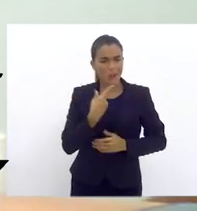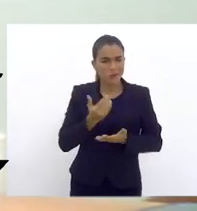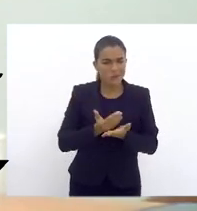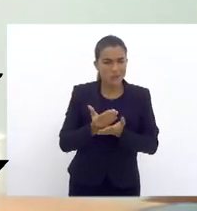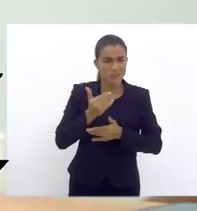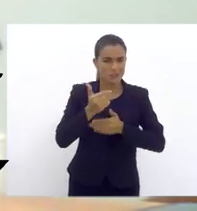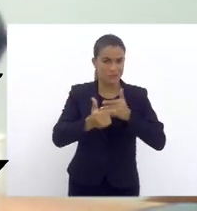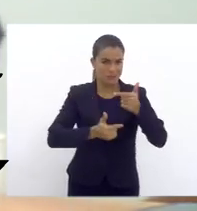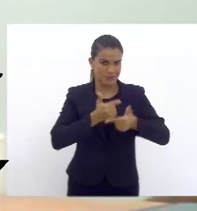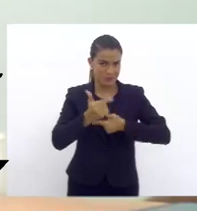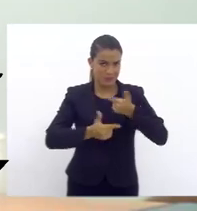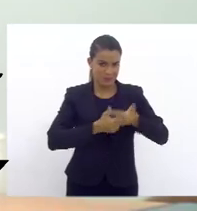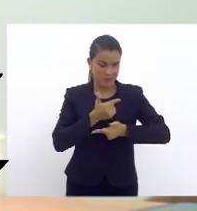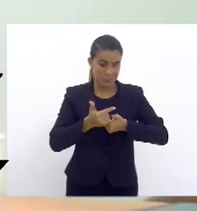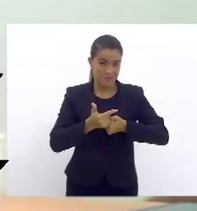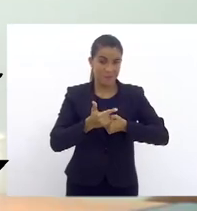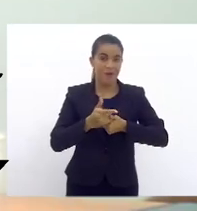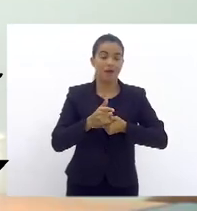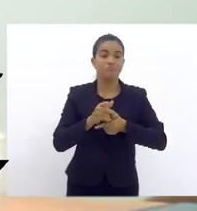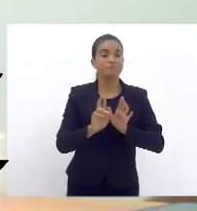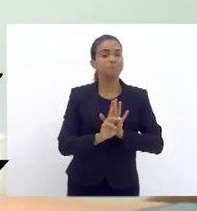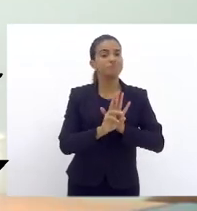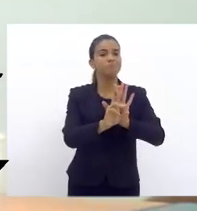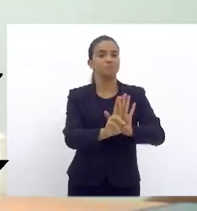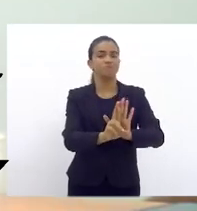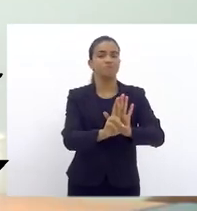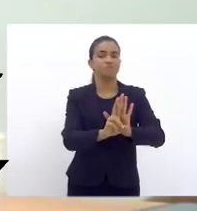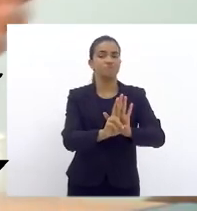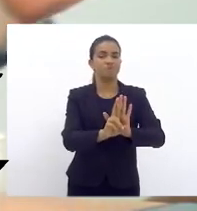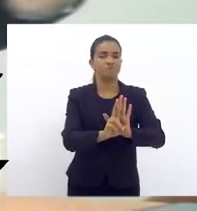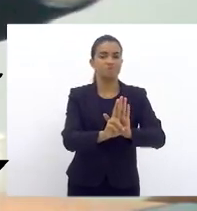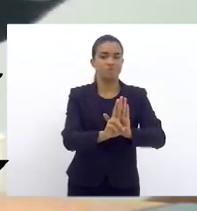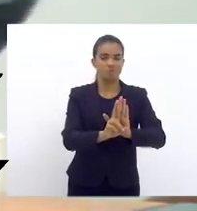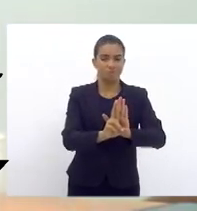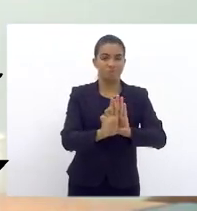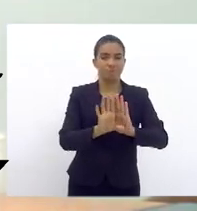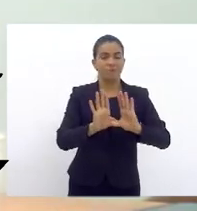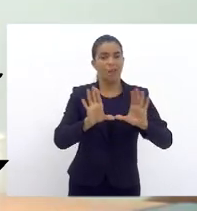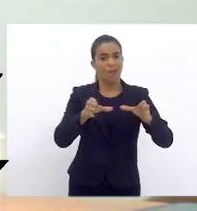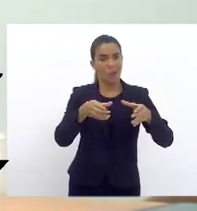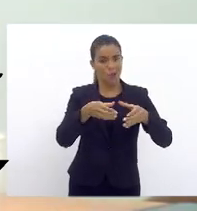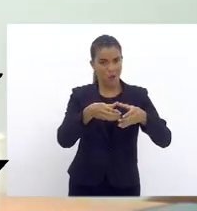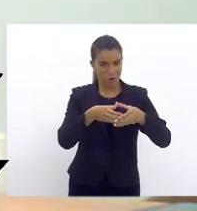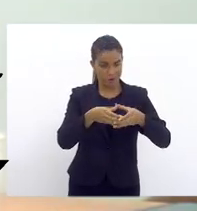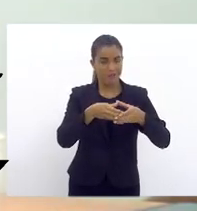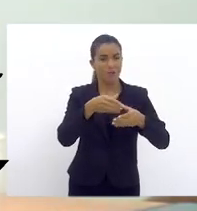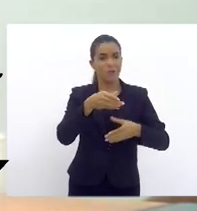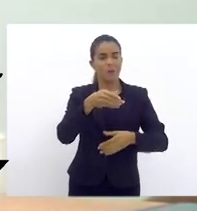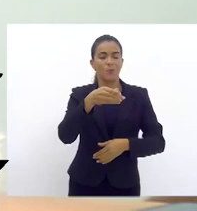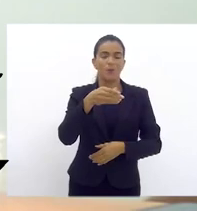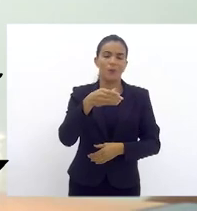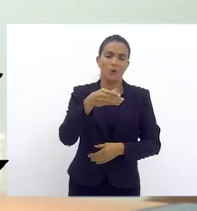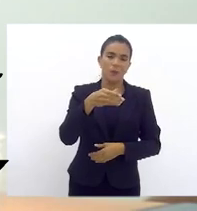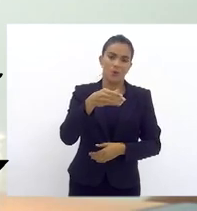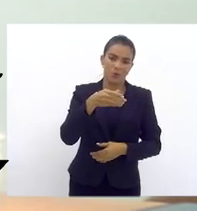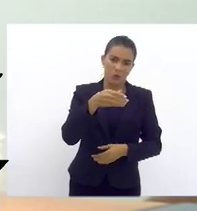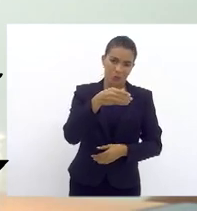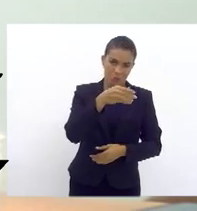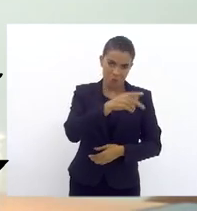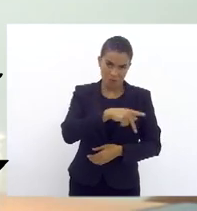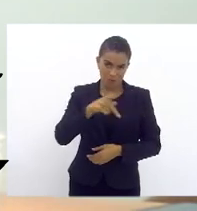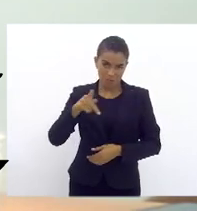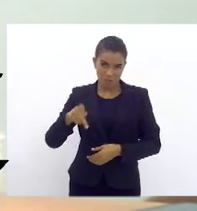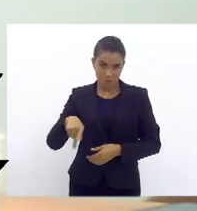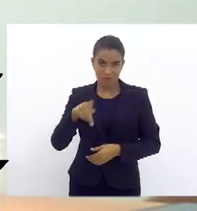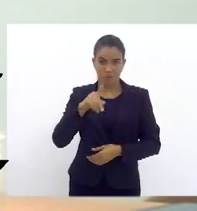trabalhos à frente da Nobre da Brilhante presidência do professor